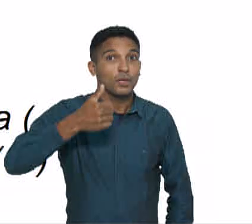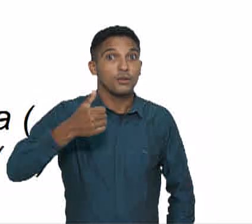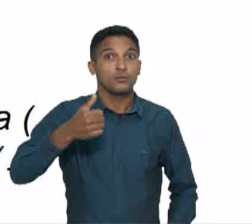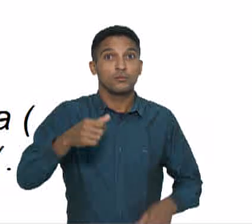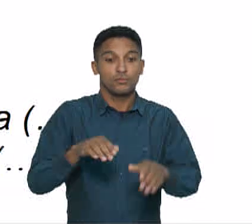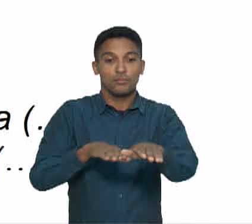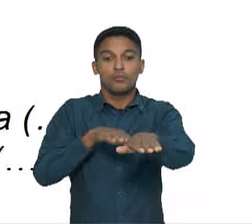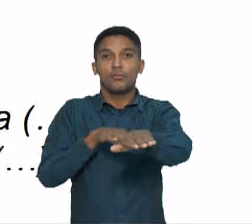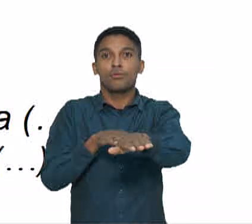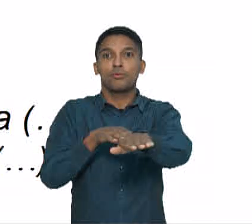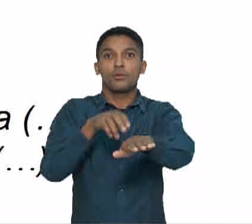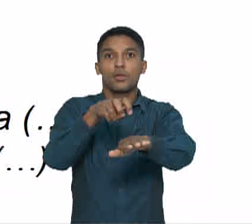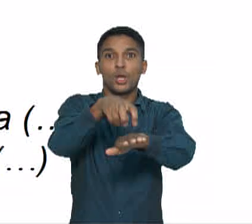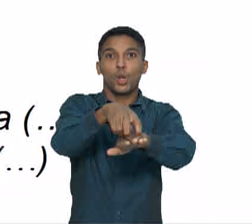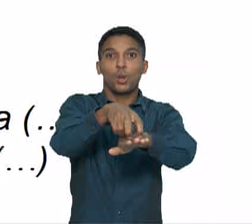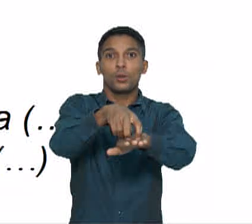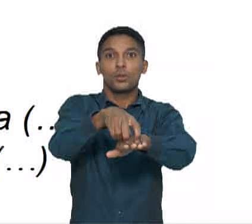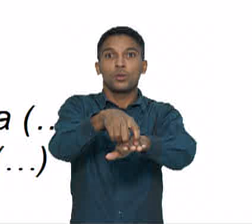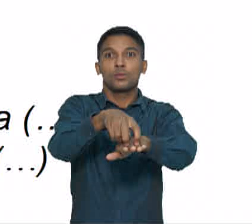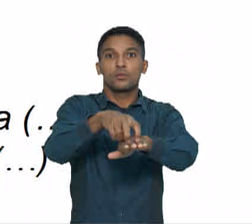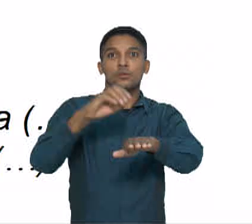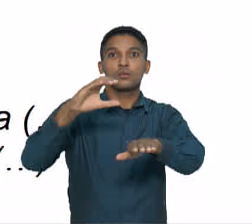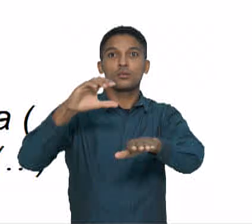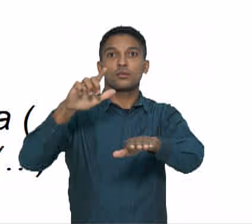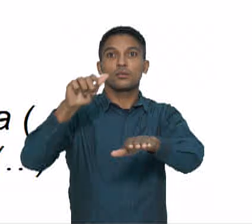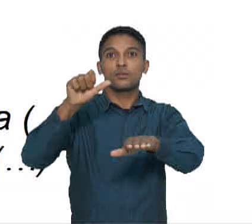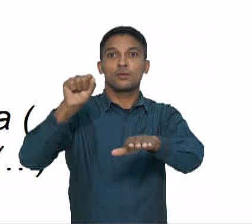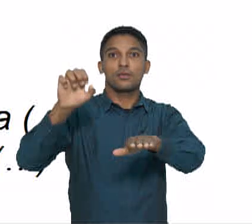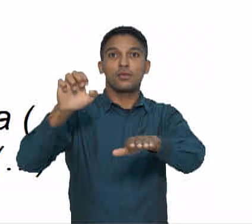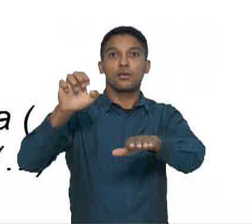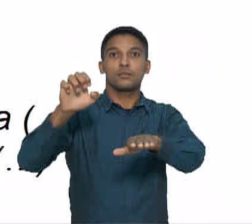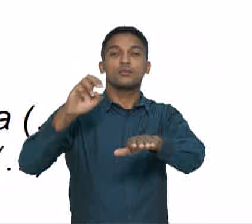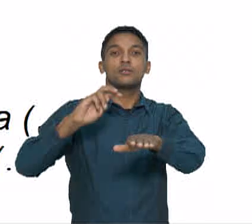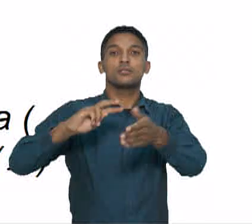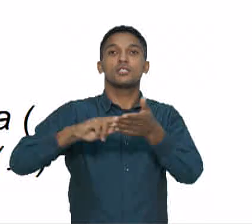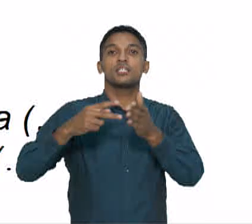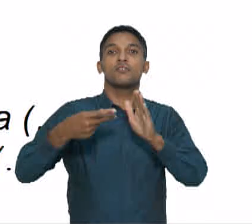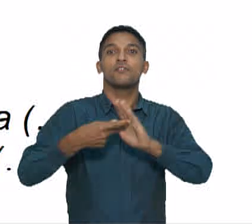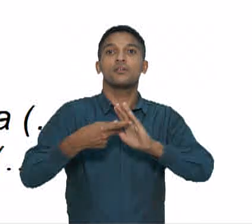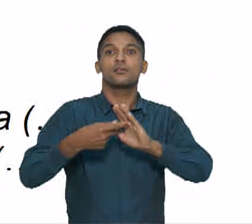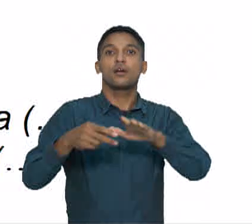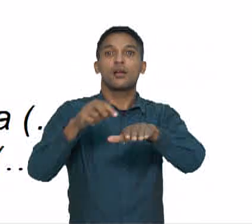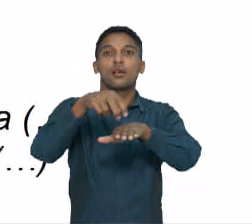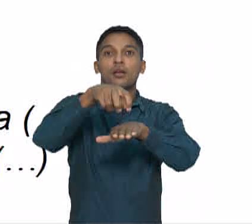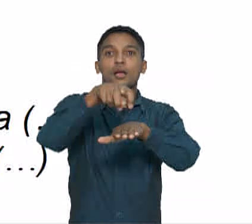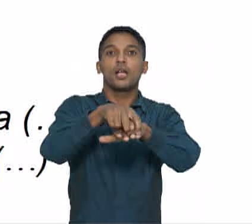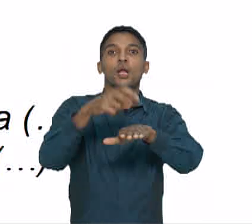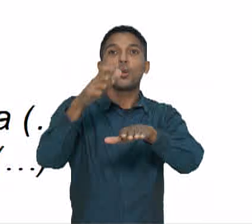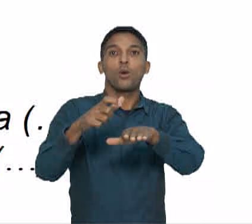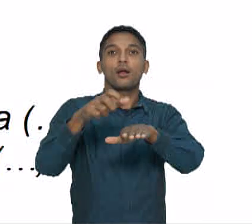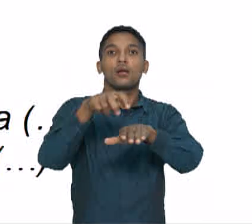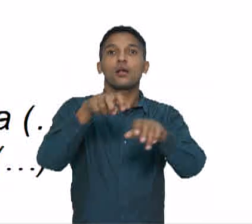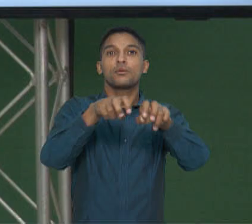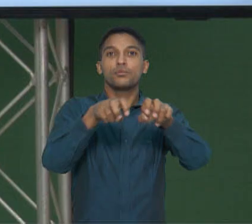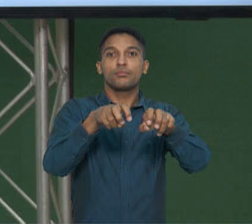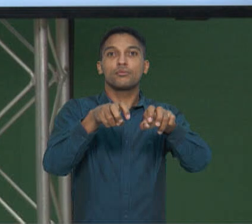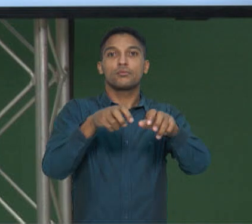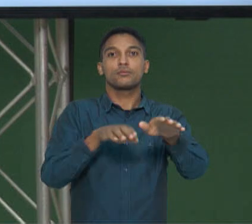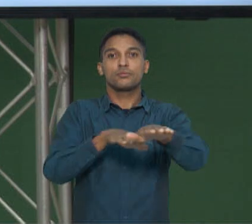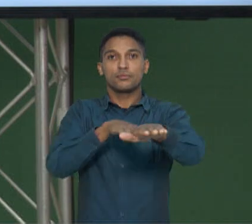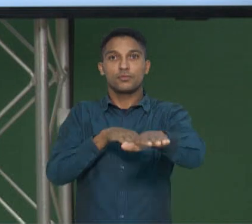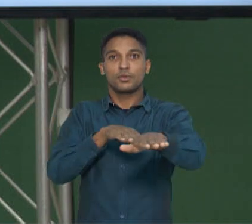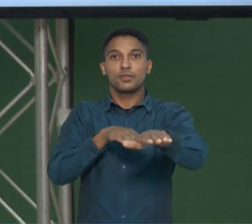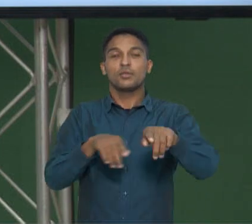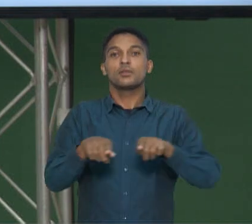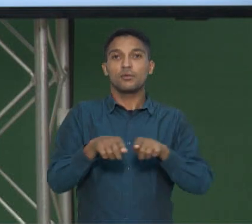localidade. Quisiera una reserva en el tren de las 4 para, né, de las 4, se referindo